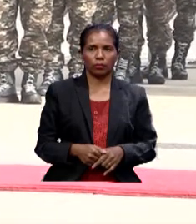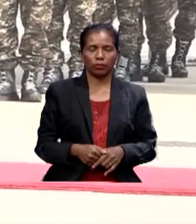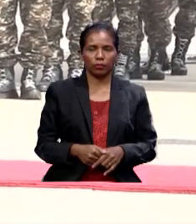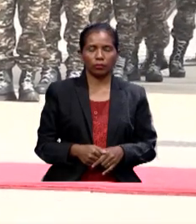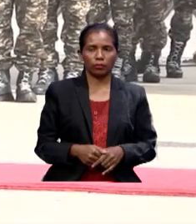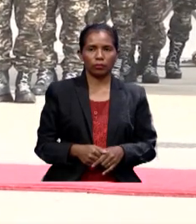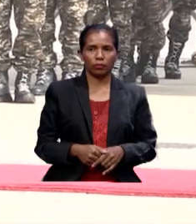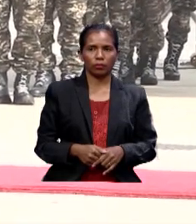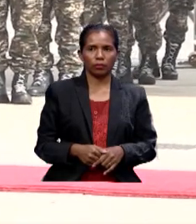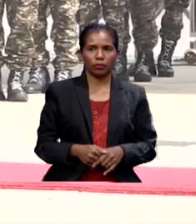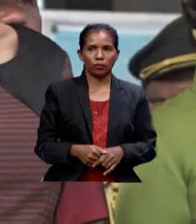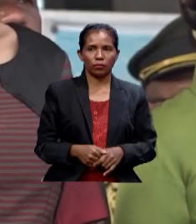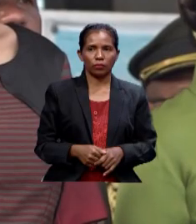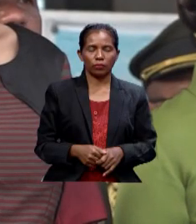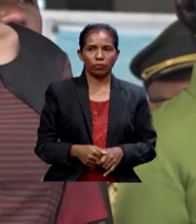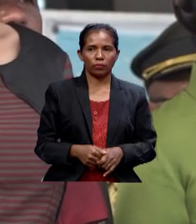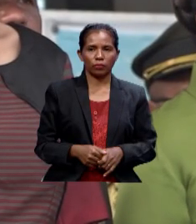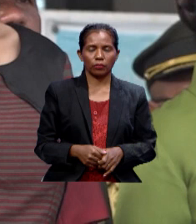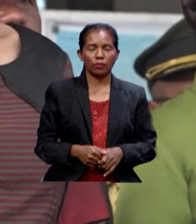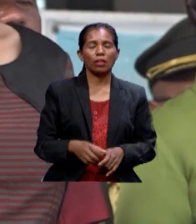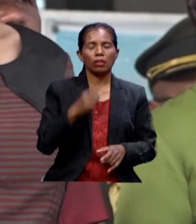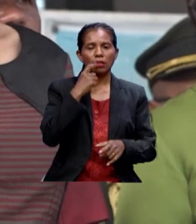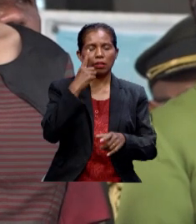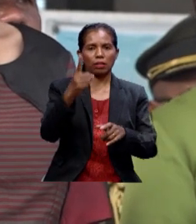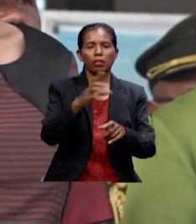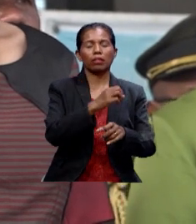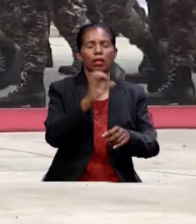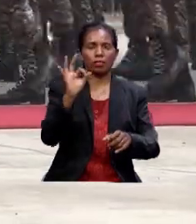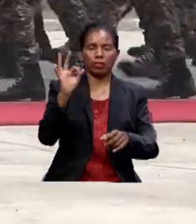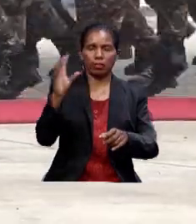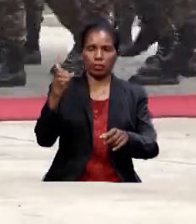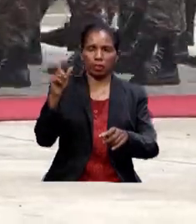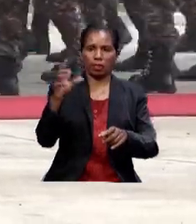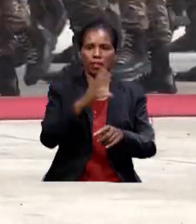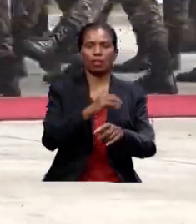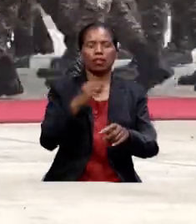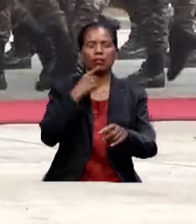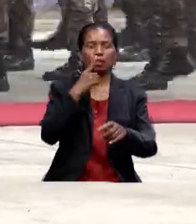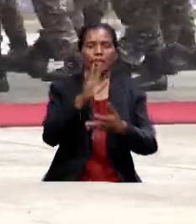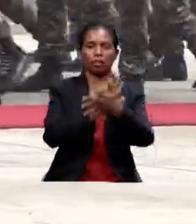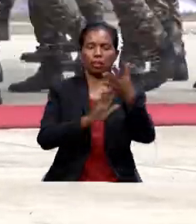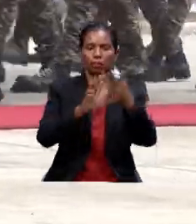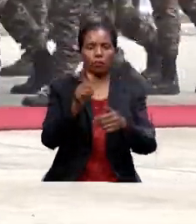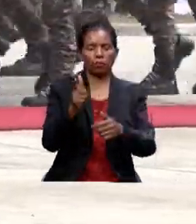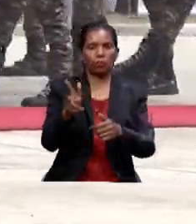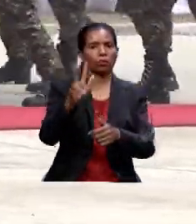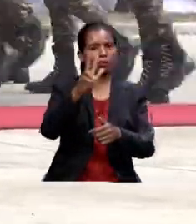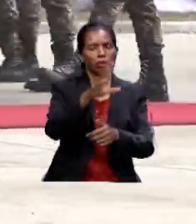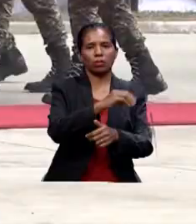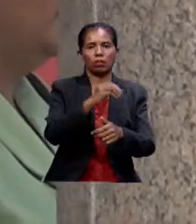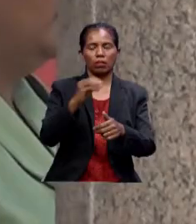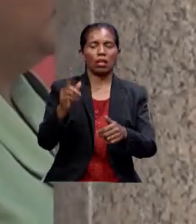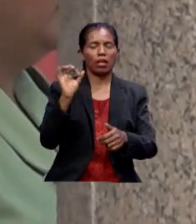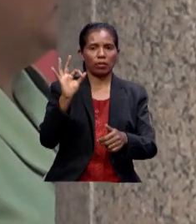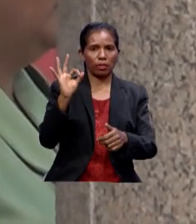Falentil Força Defesa Timor-Leste FF Detelli comemora aniversário transformação se Falentil ba FF Detelli. Badala Rua Nul Resen Rua e a Quartel General FF